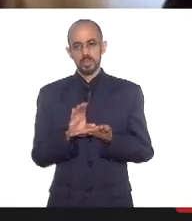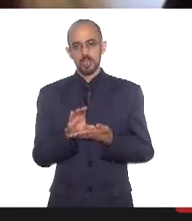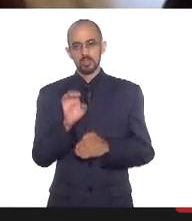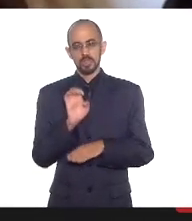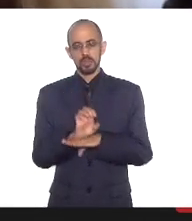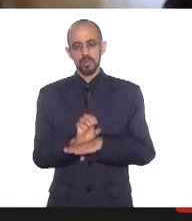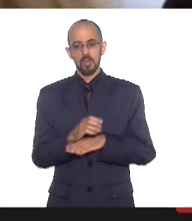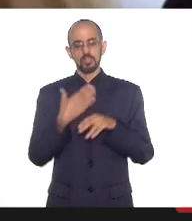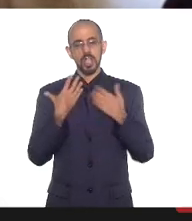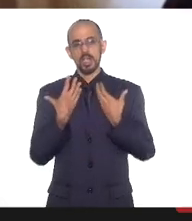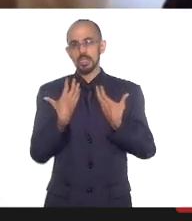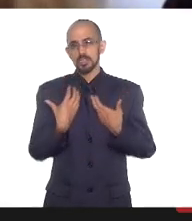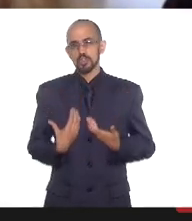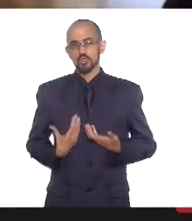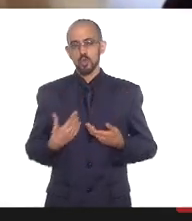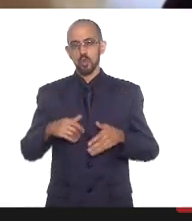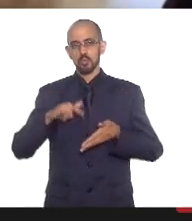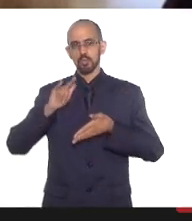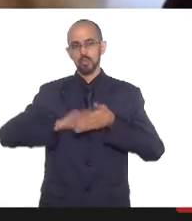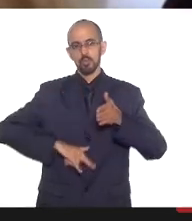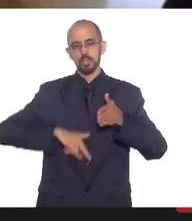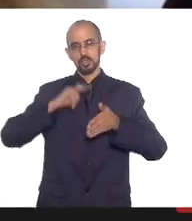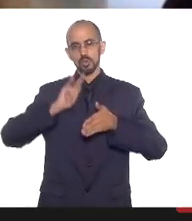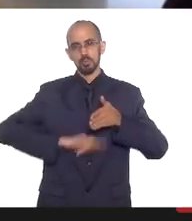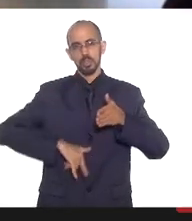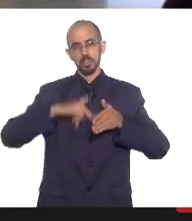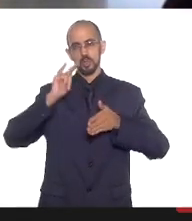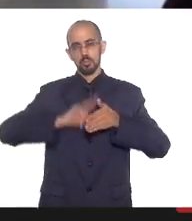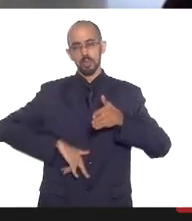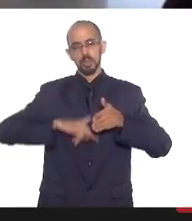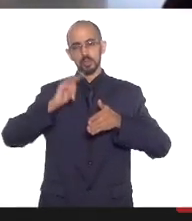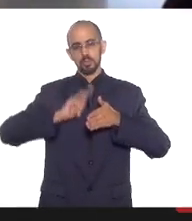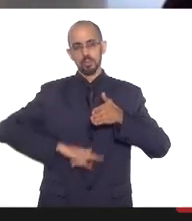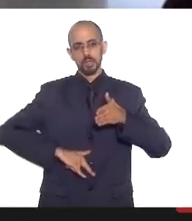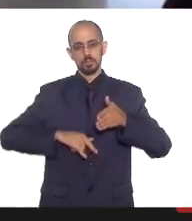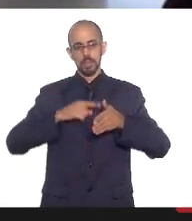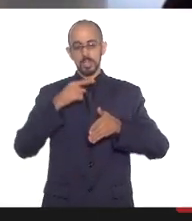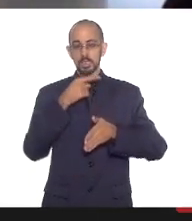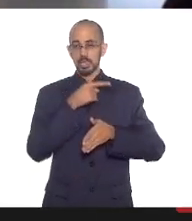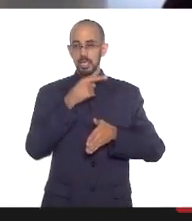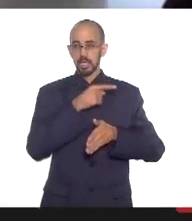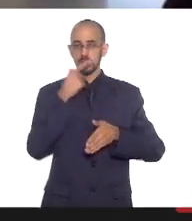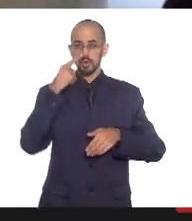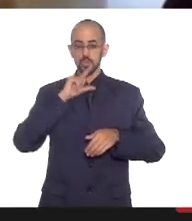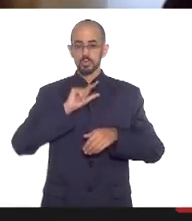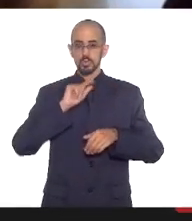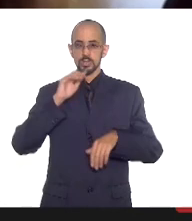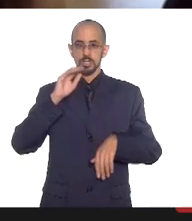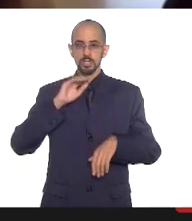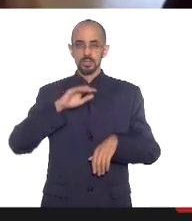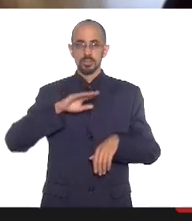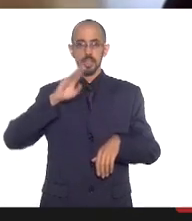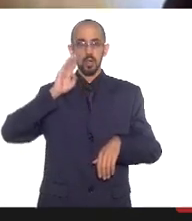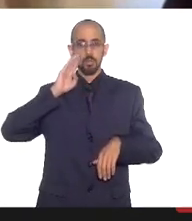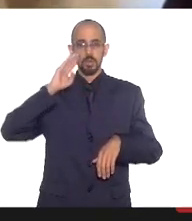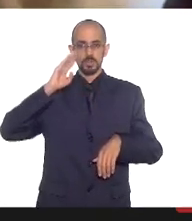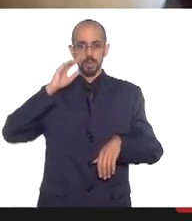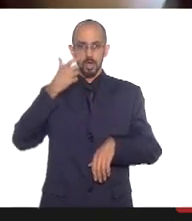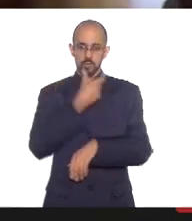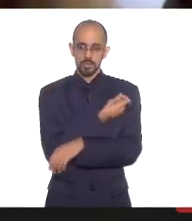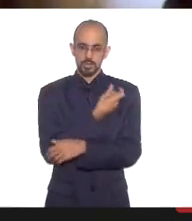com documentos para secretaria para que ele tivesse prioridade E